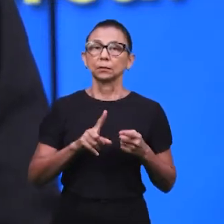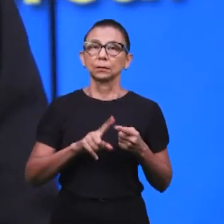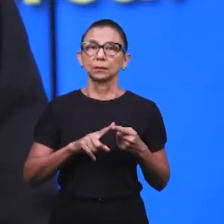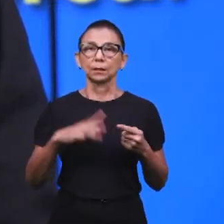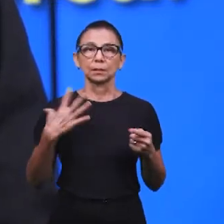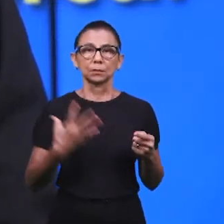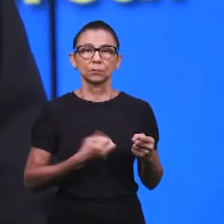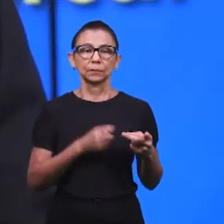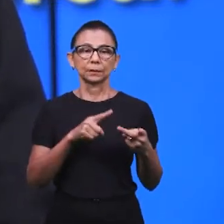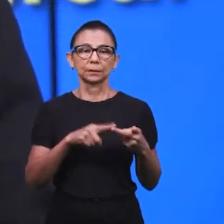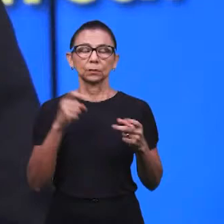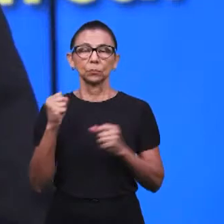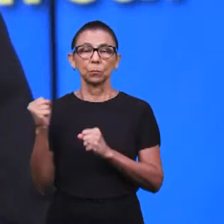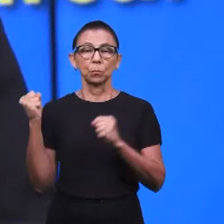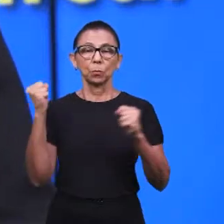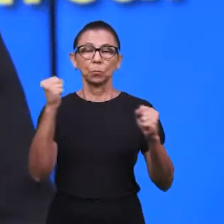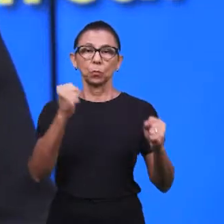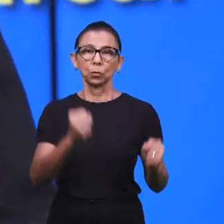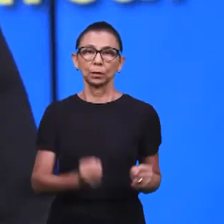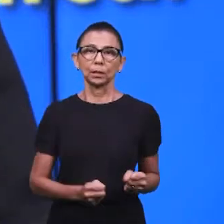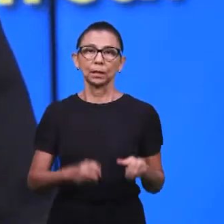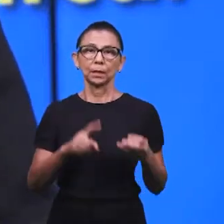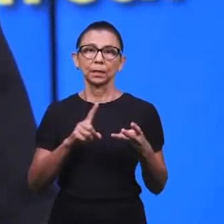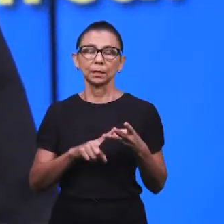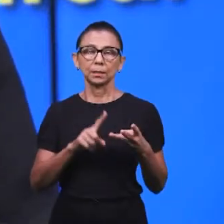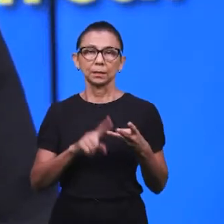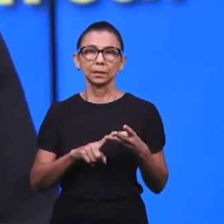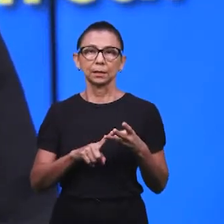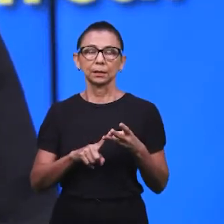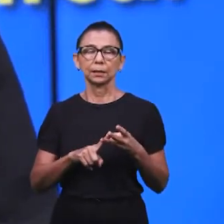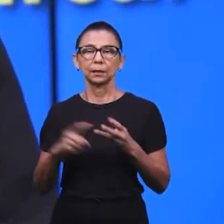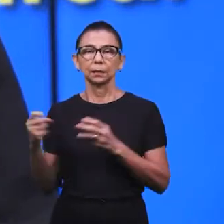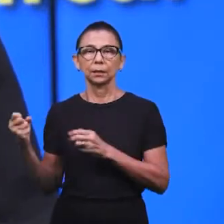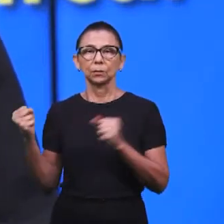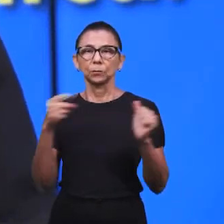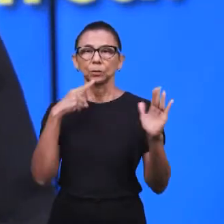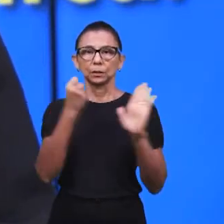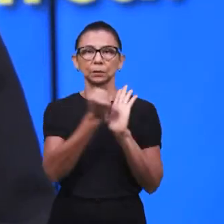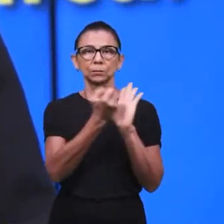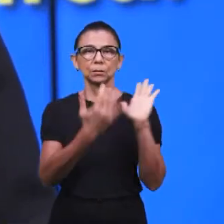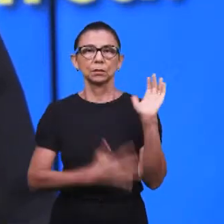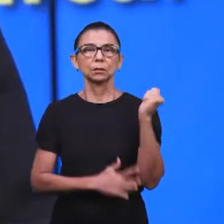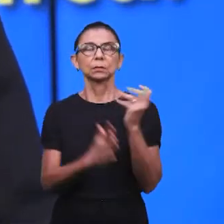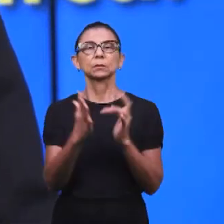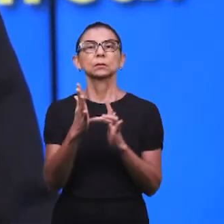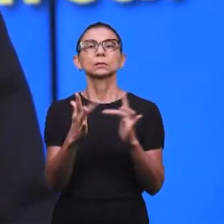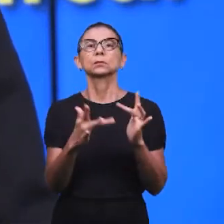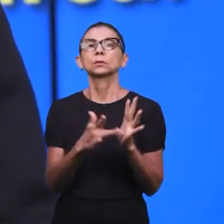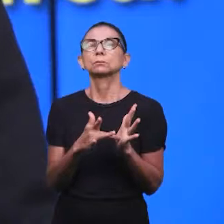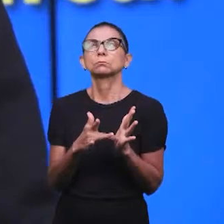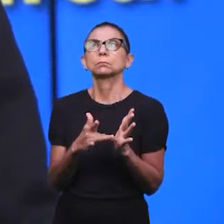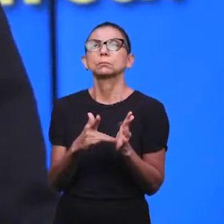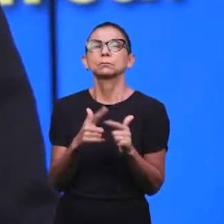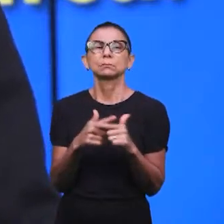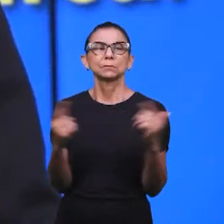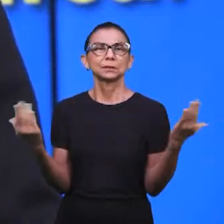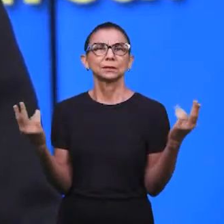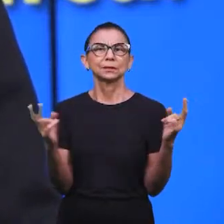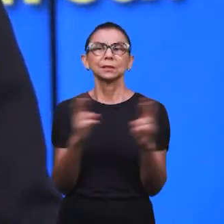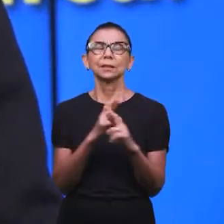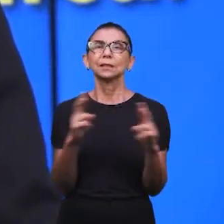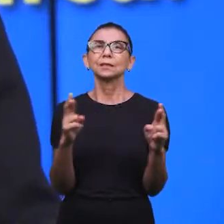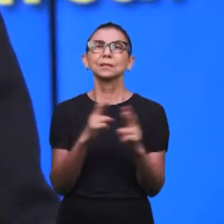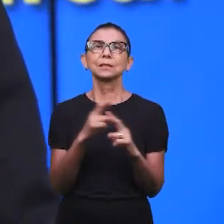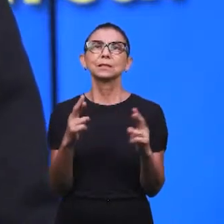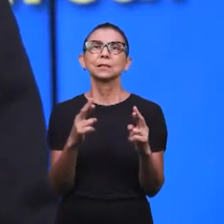da redenção, a outra fala do poder e a outra, a púrpura, a realeza do Senhor Jesus, está relacionada ao sangue de